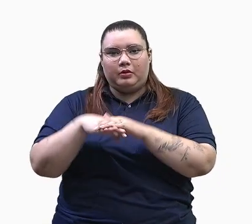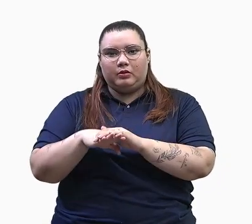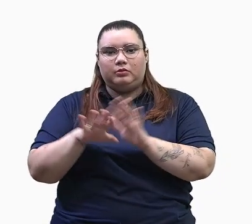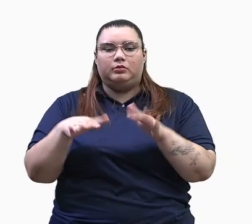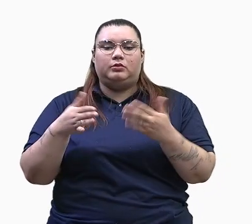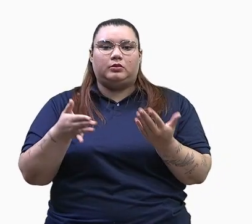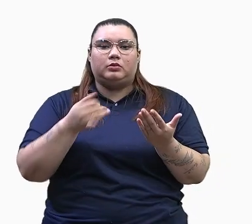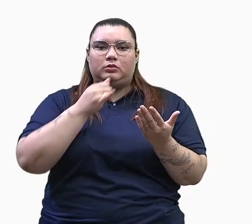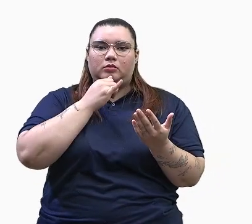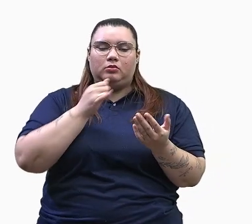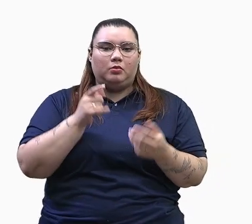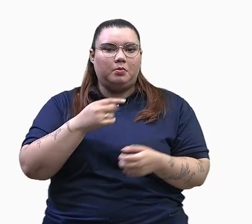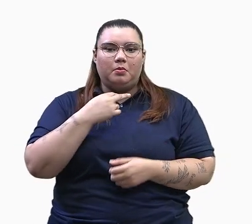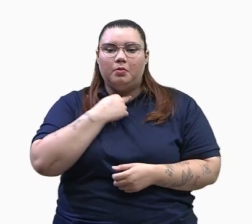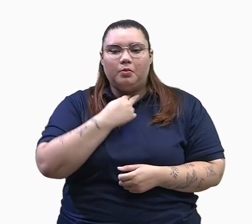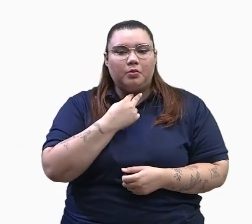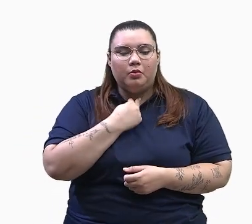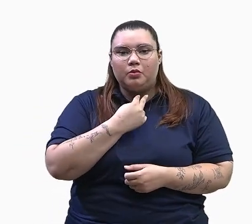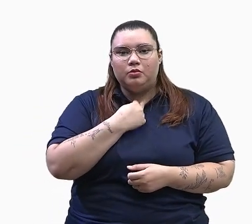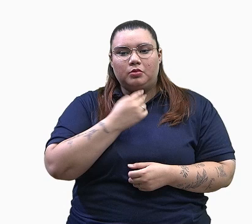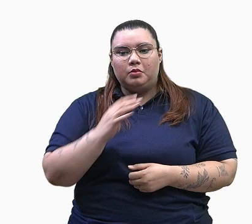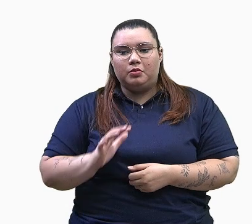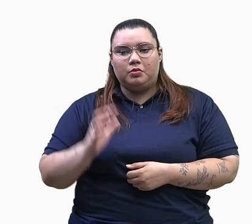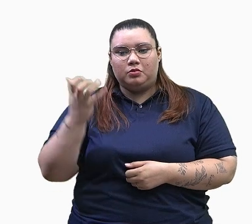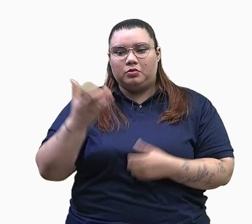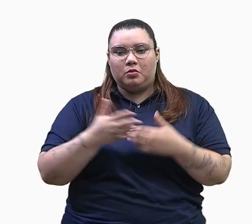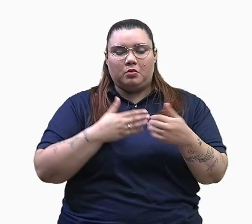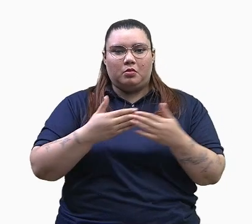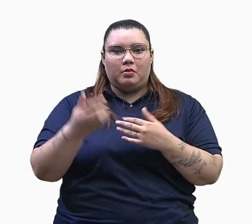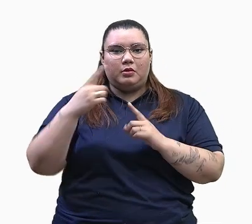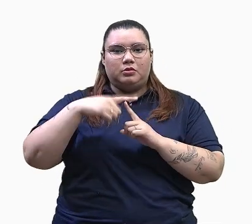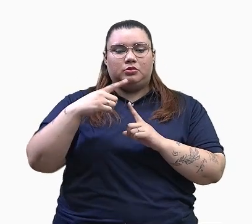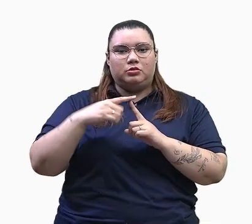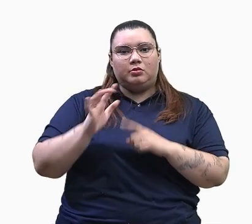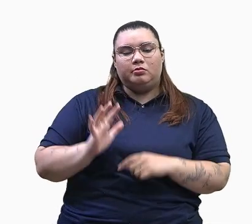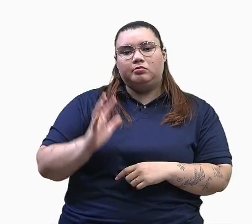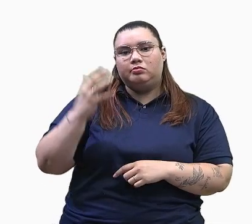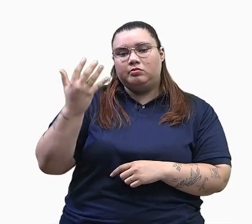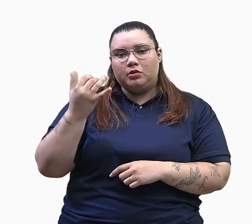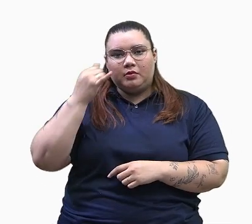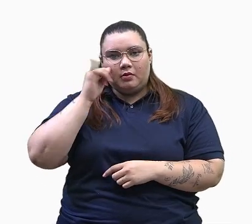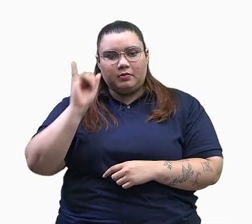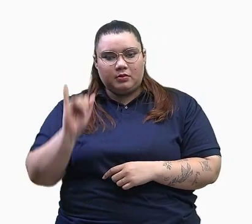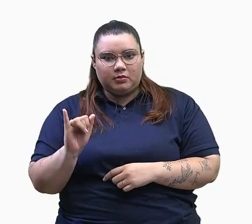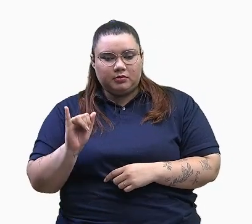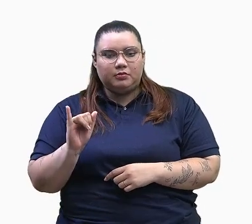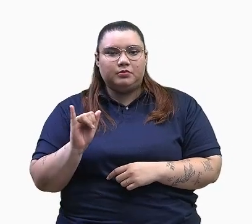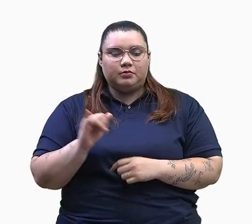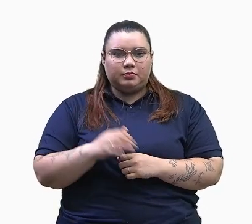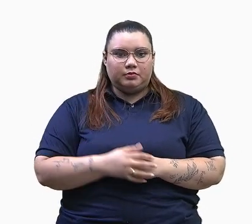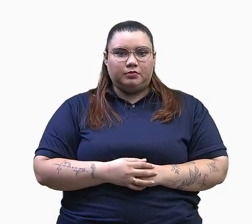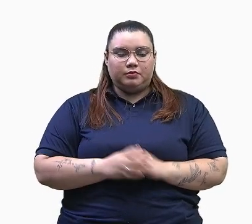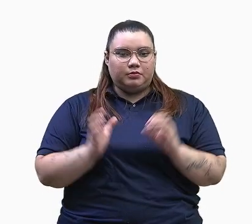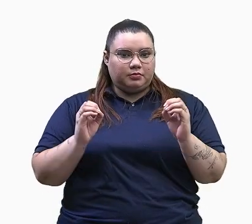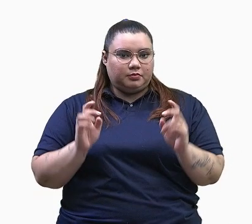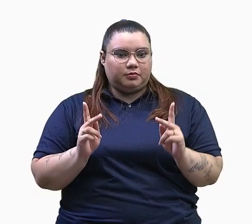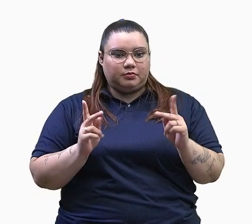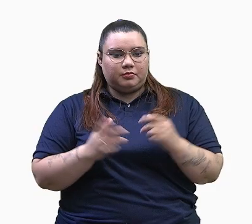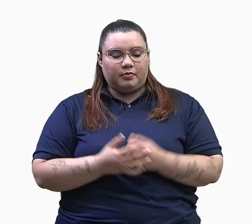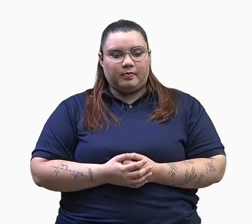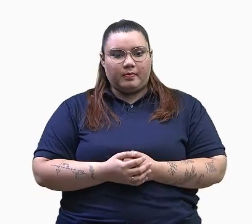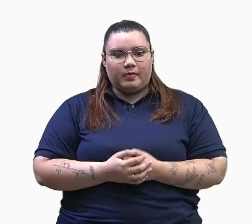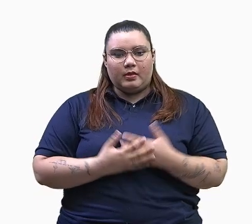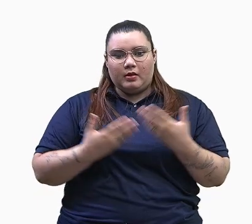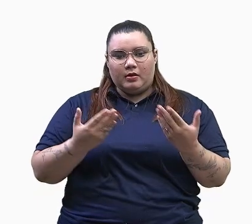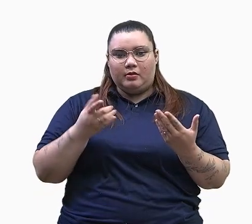não pode ocorrer nenhum tipo de acidente onde está sendo armazenado, tá bom?